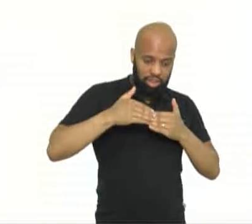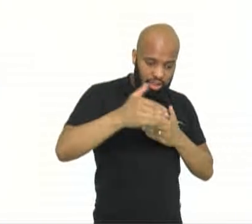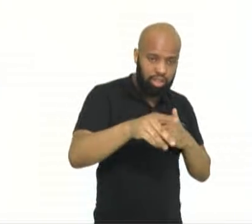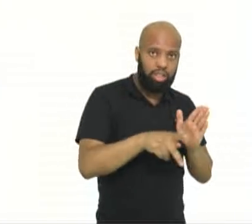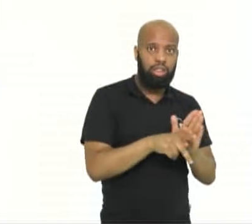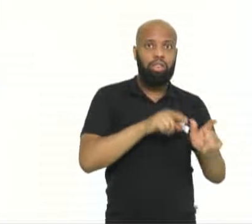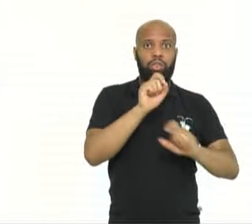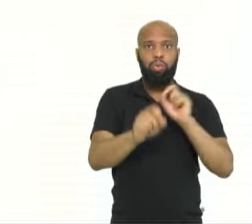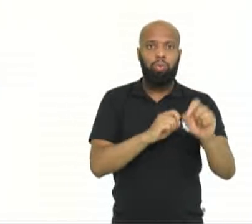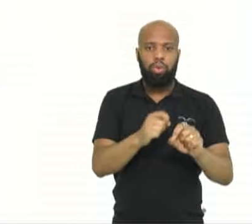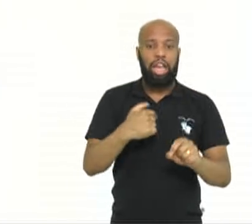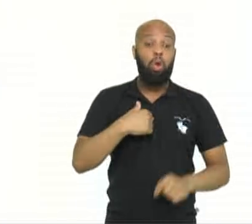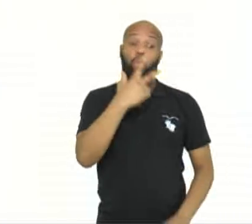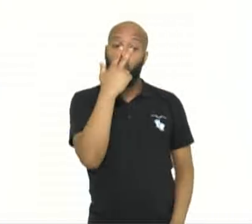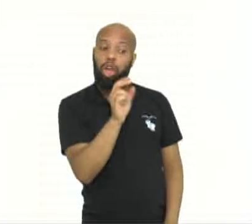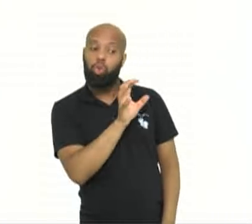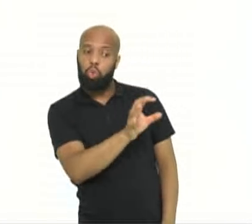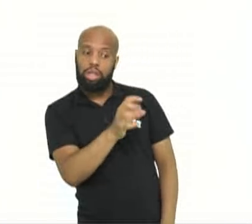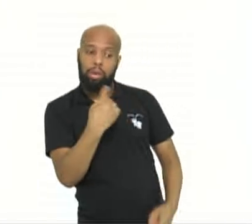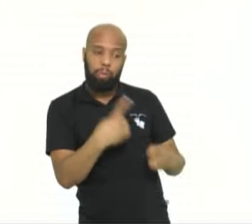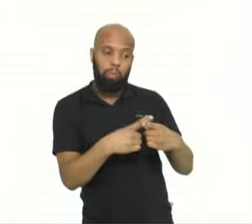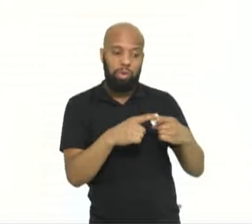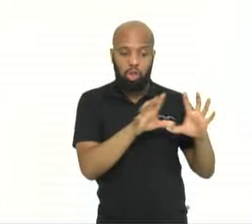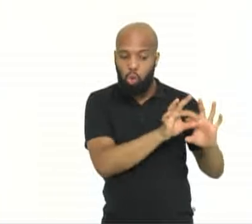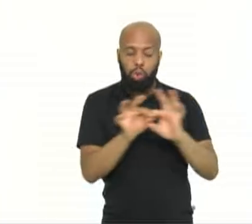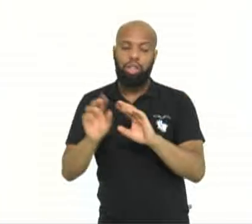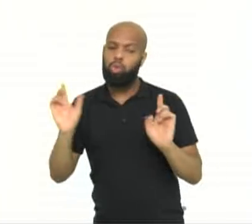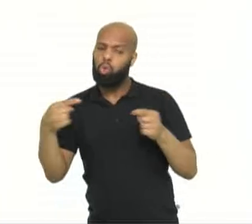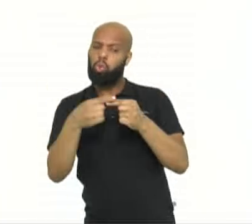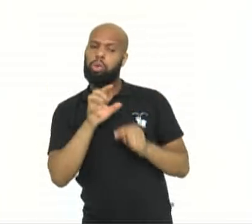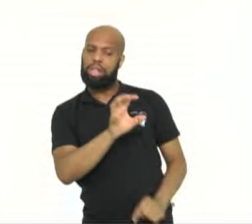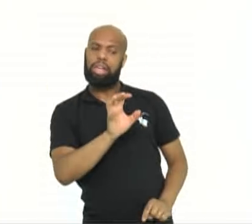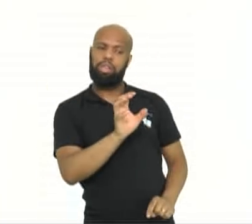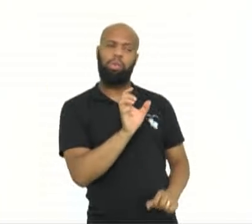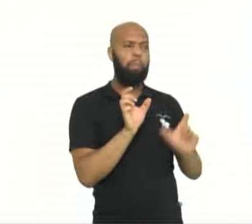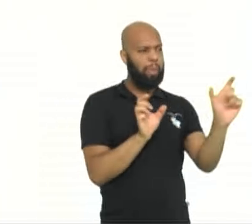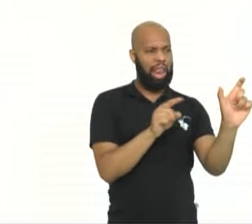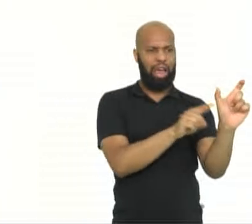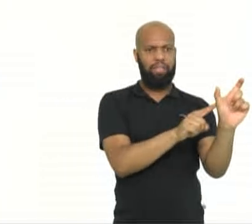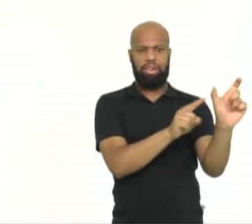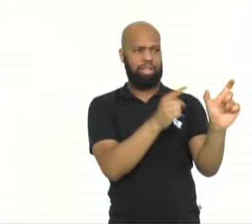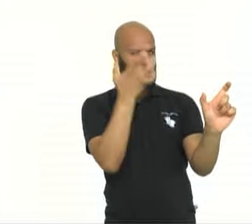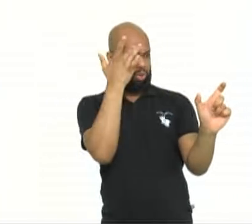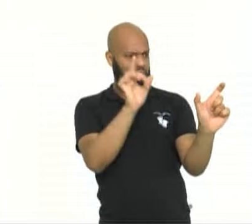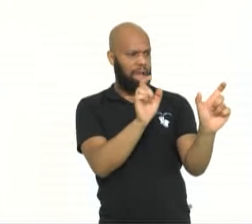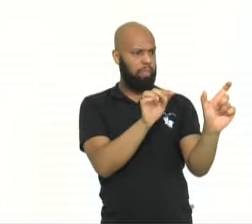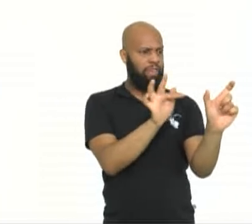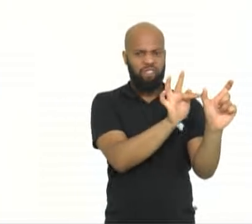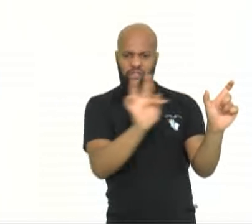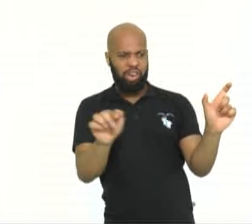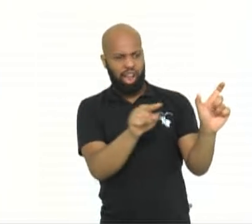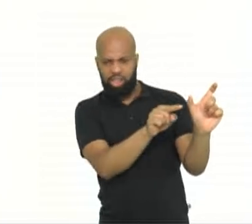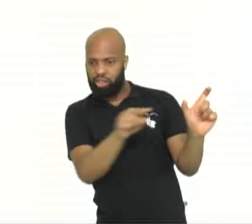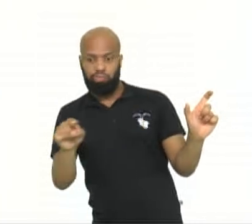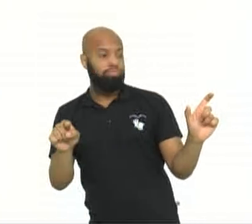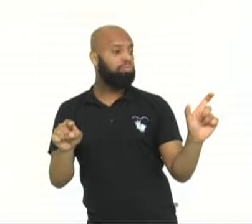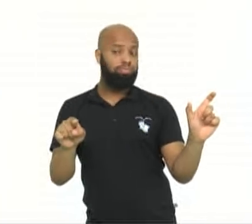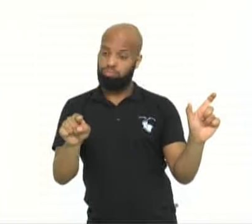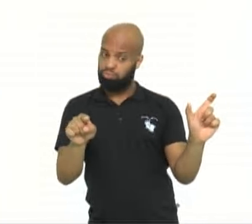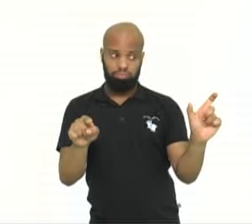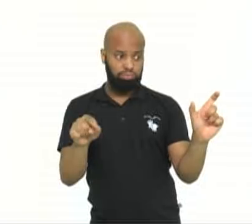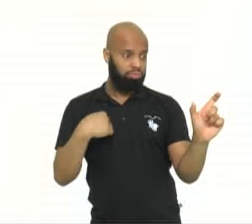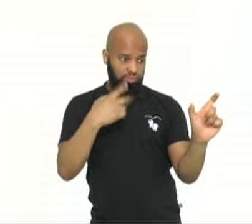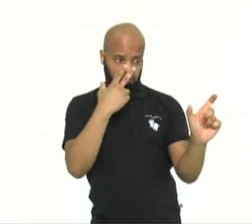de inferências, né, em relação ao contexto apresentado. O que é inferência? Então, ou seja, a partir daquelas